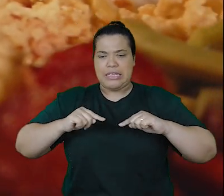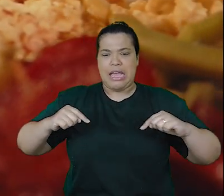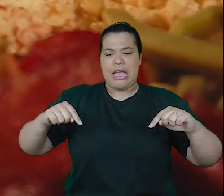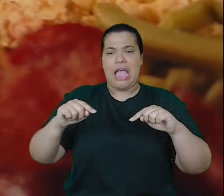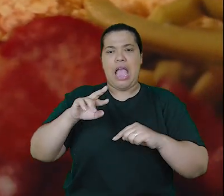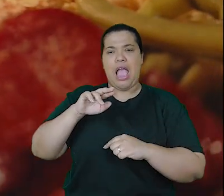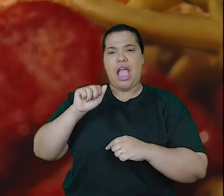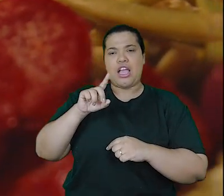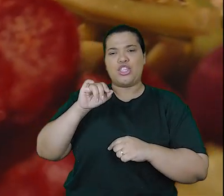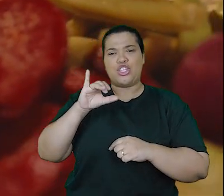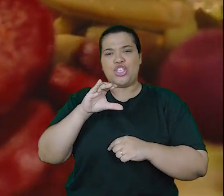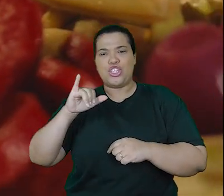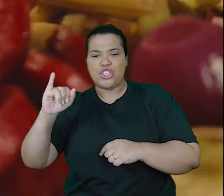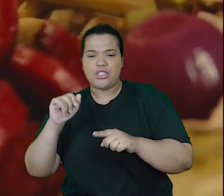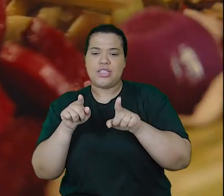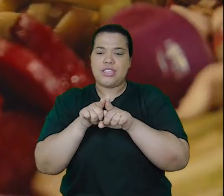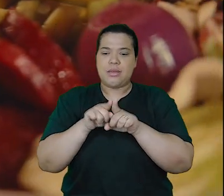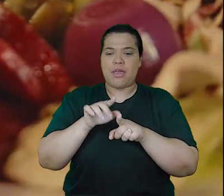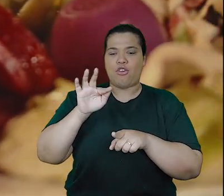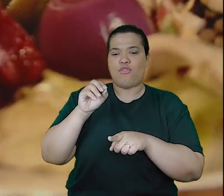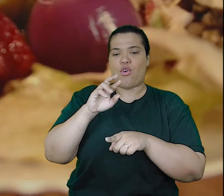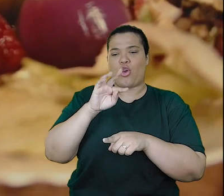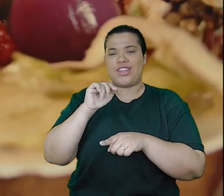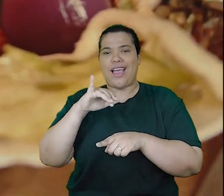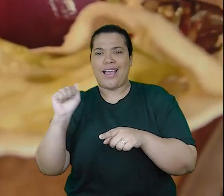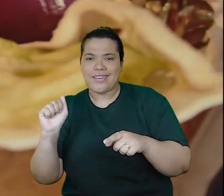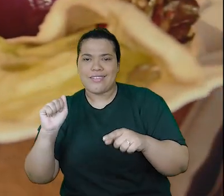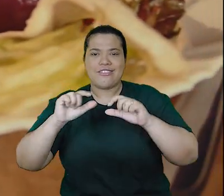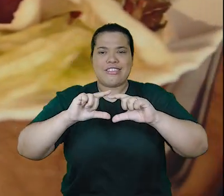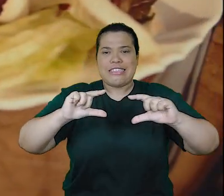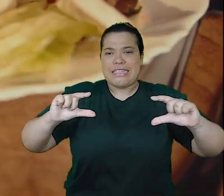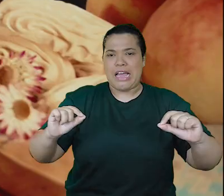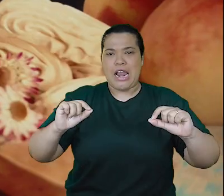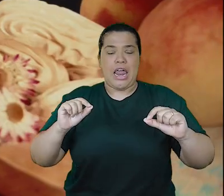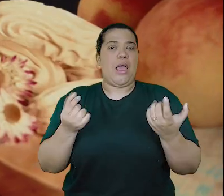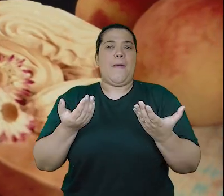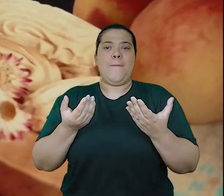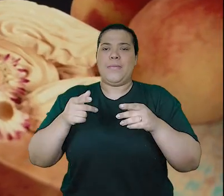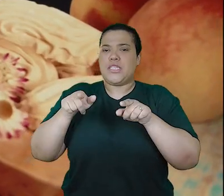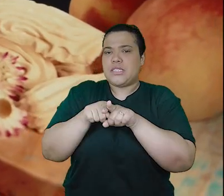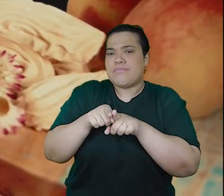já temperado e a fortaia, o salame cru, o queijo.